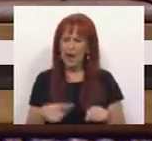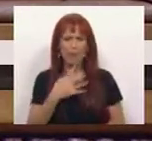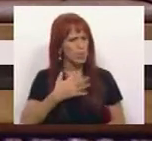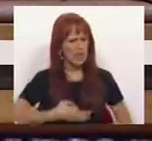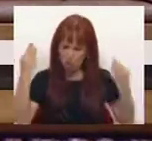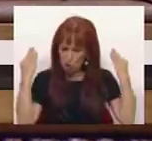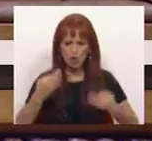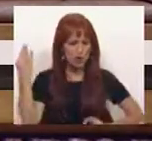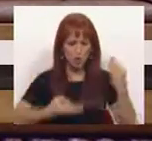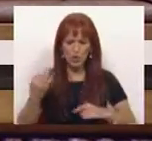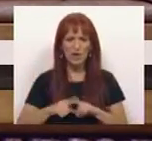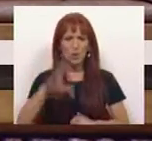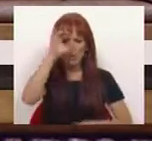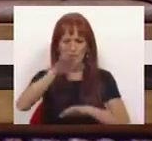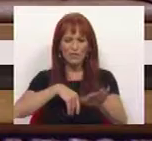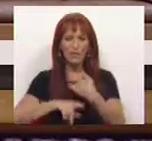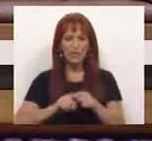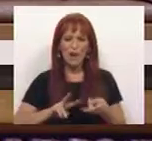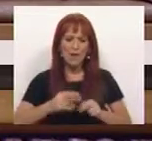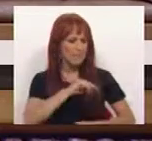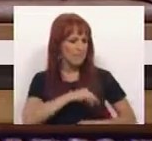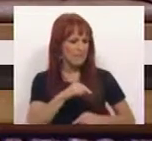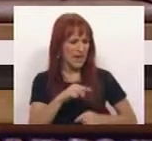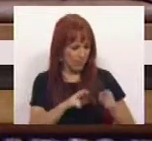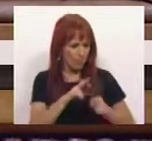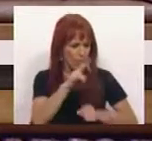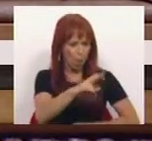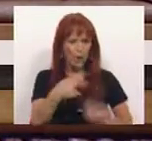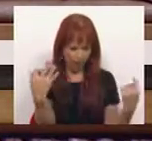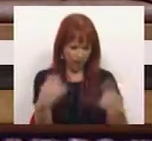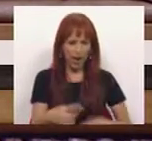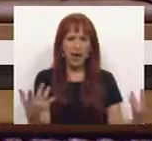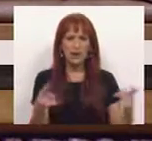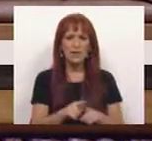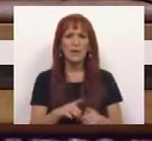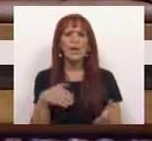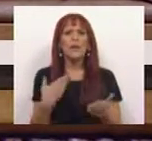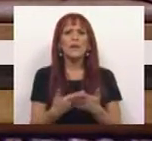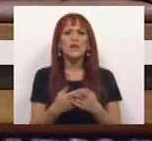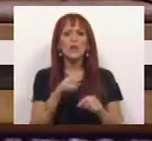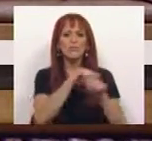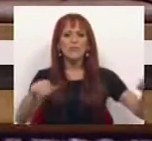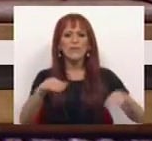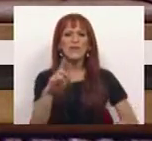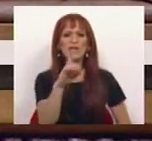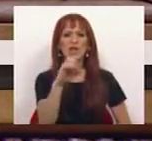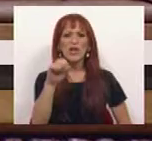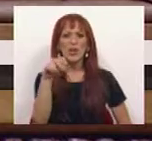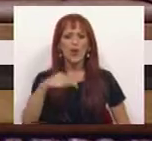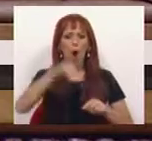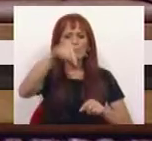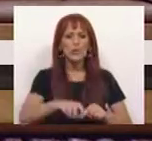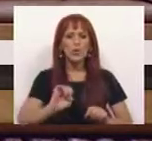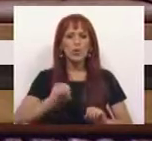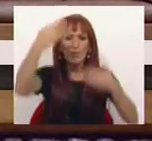inteira justiça que o Governo proceda à atualização do salário mínimo nacional, colocando nos 600 euros já